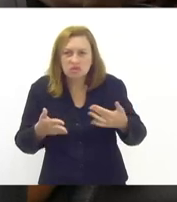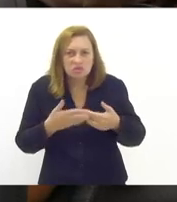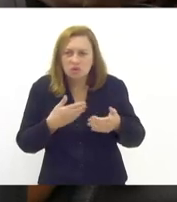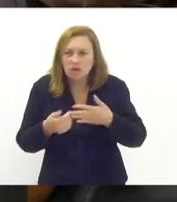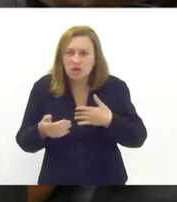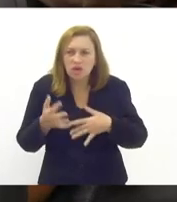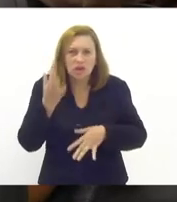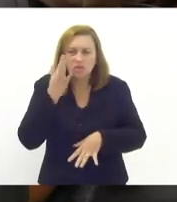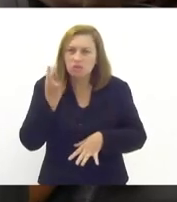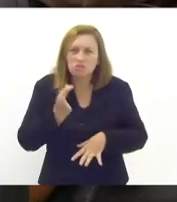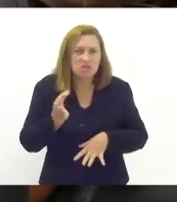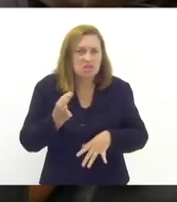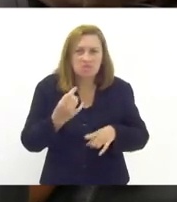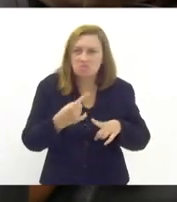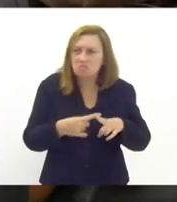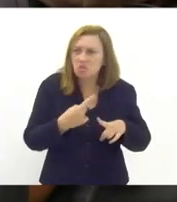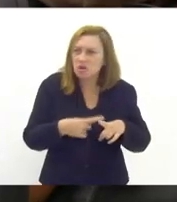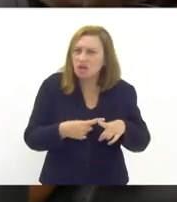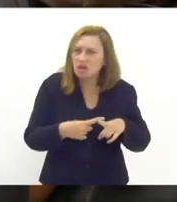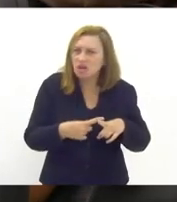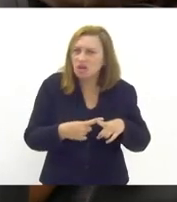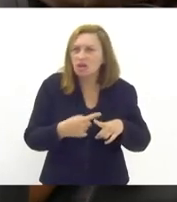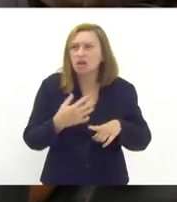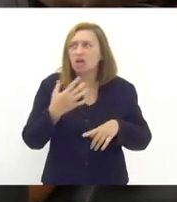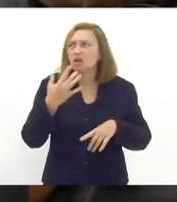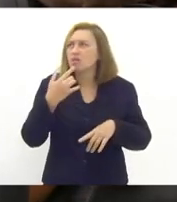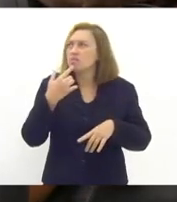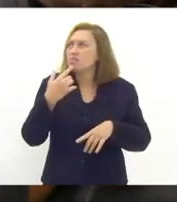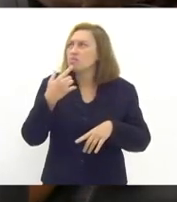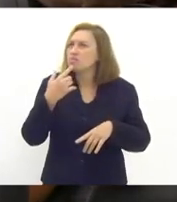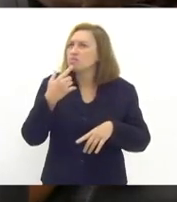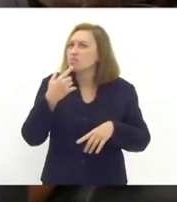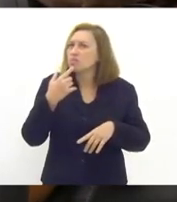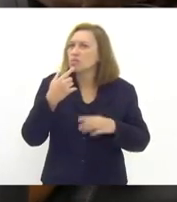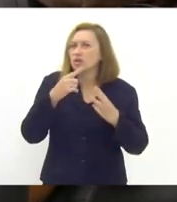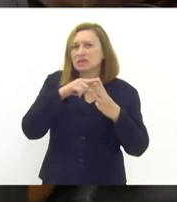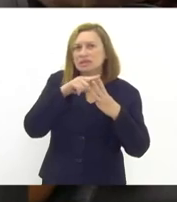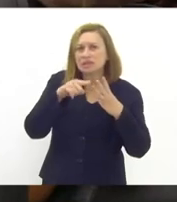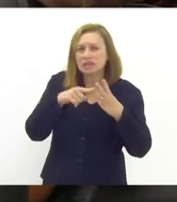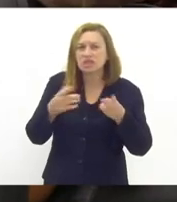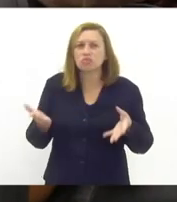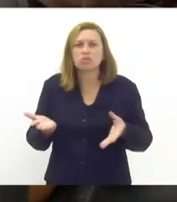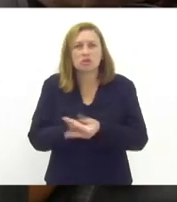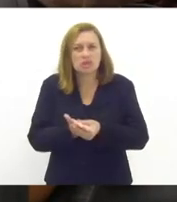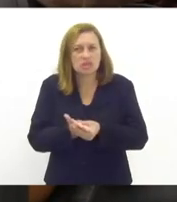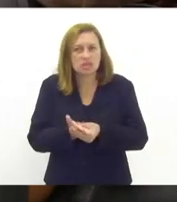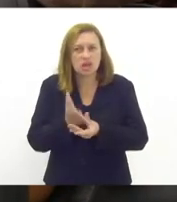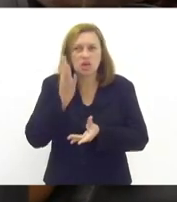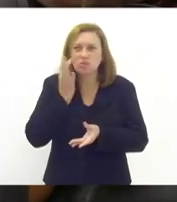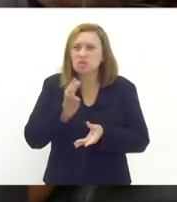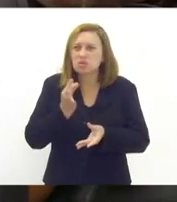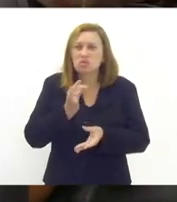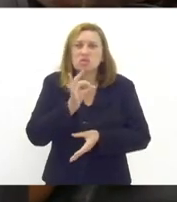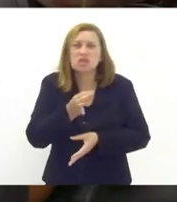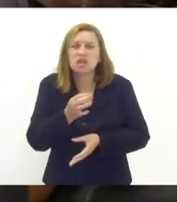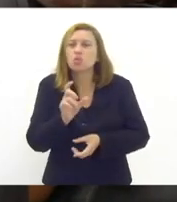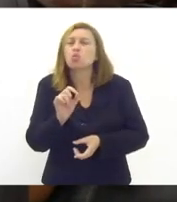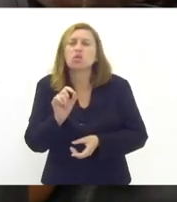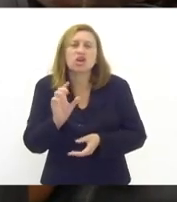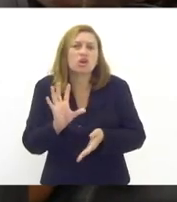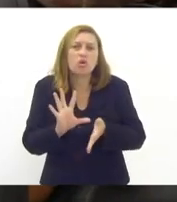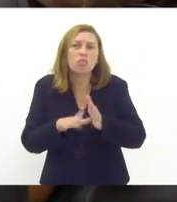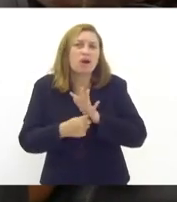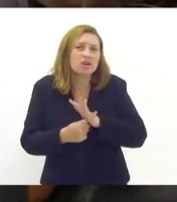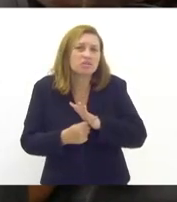Eu não sei porque eram, no caso, eram três processos. Uhum. E eu não sei o certo nem o que foi roubado